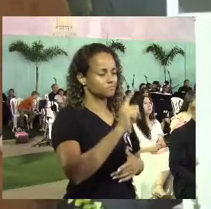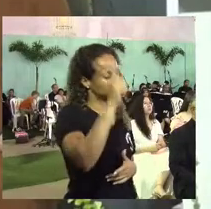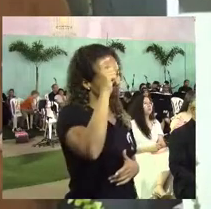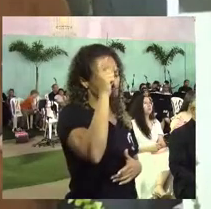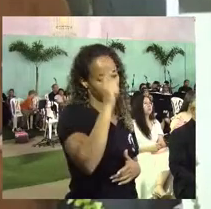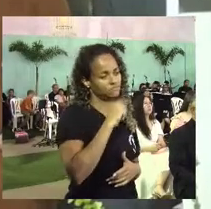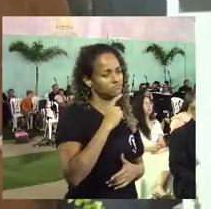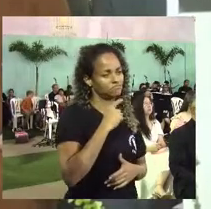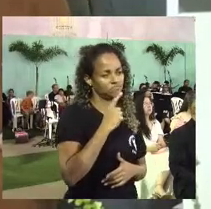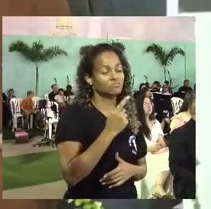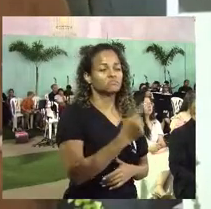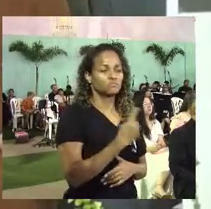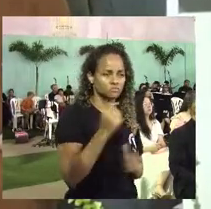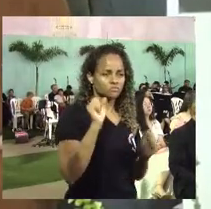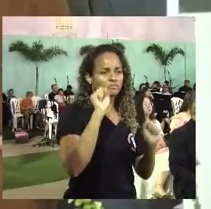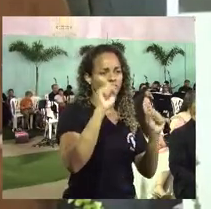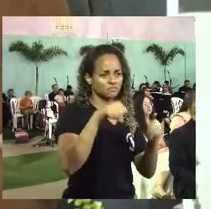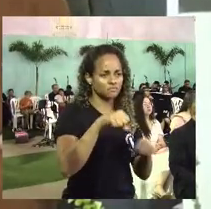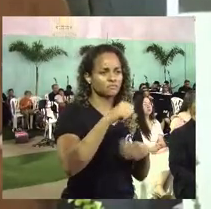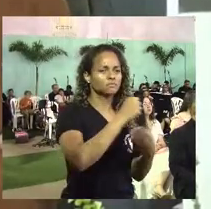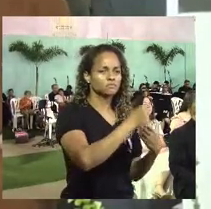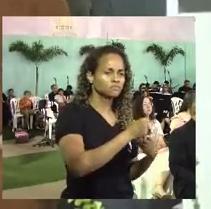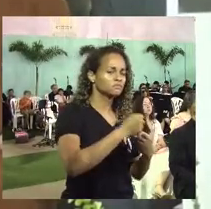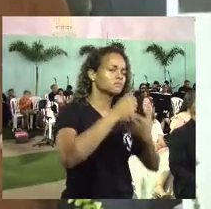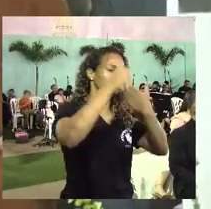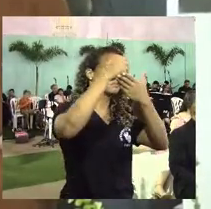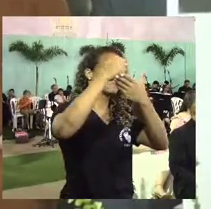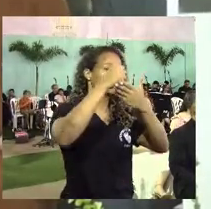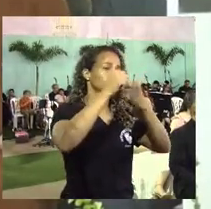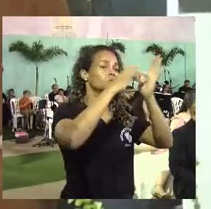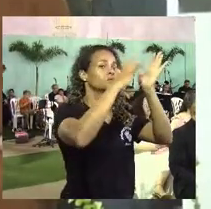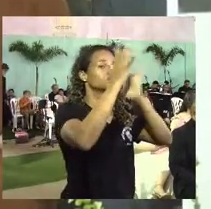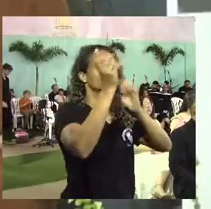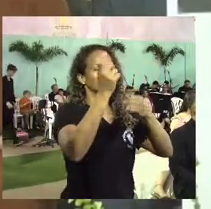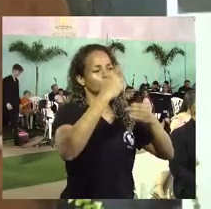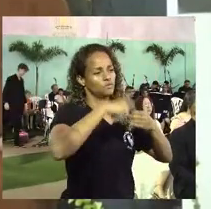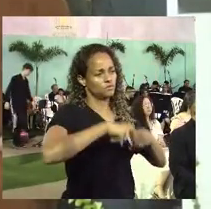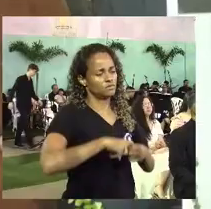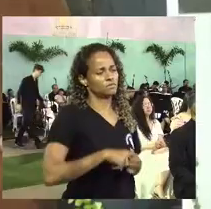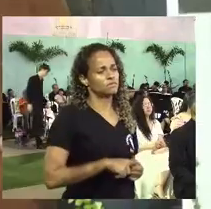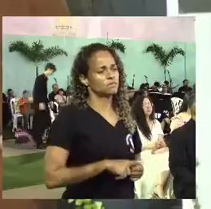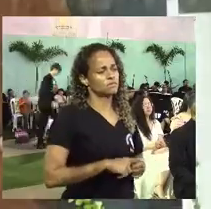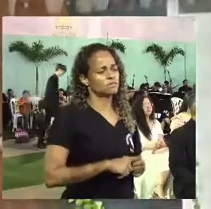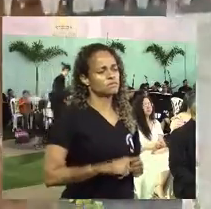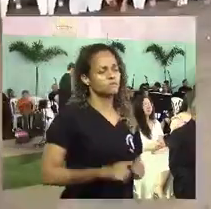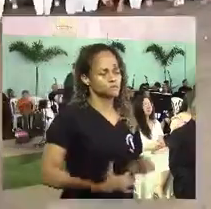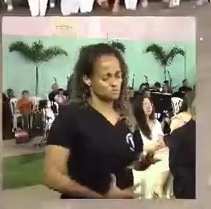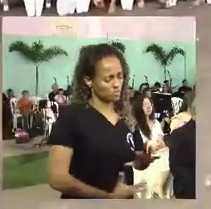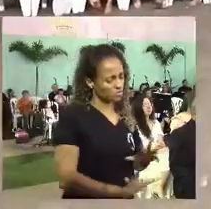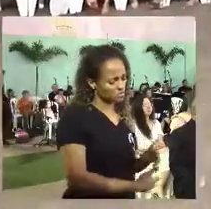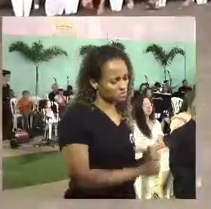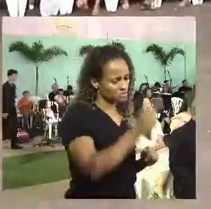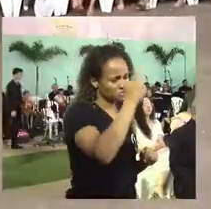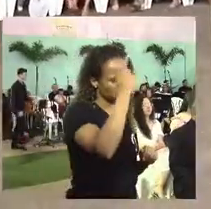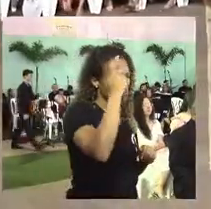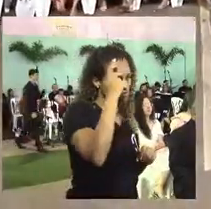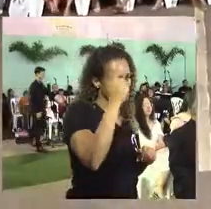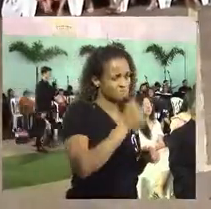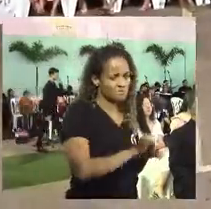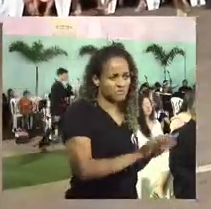o céu de Glória Ele voltará Enquanto o mundo vai gritar ai ai